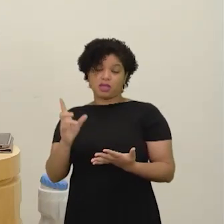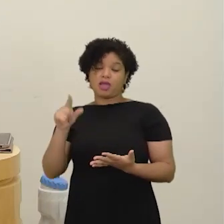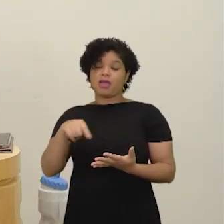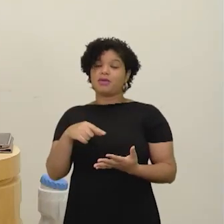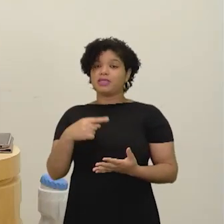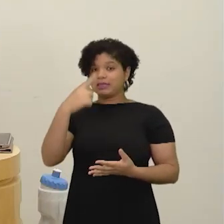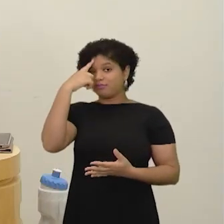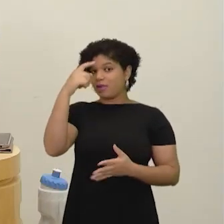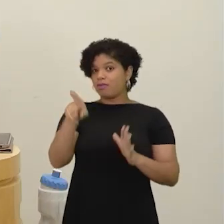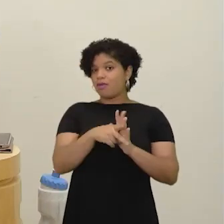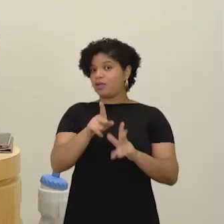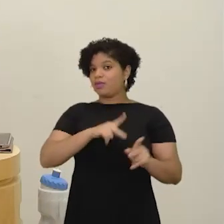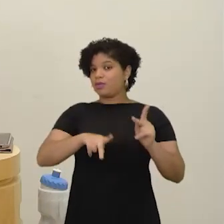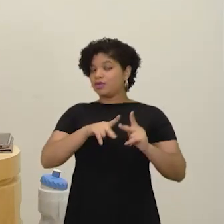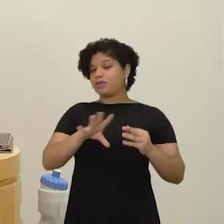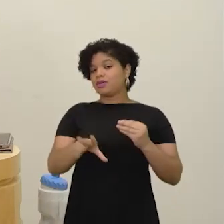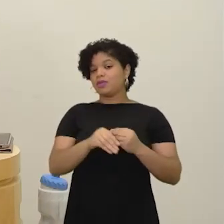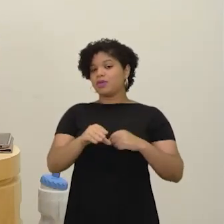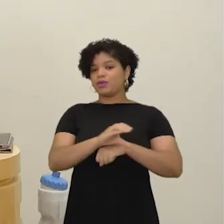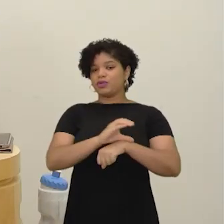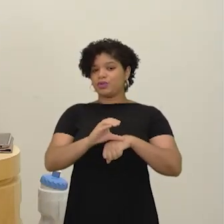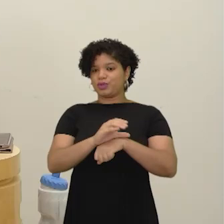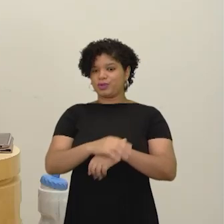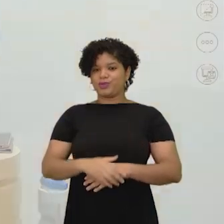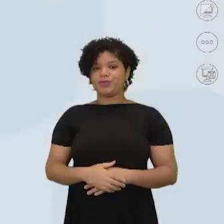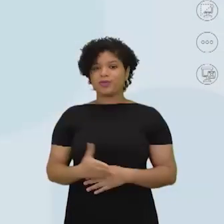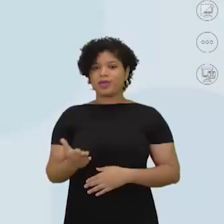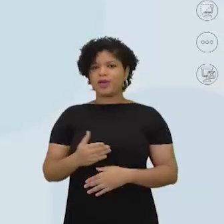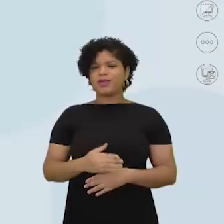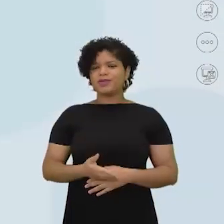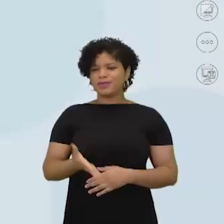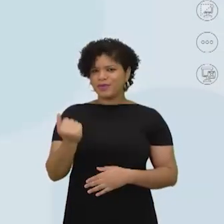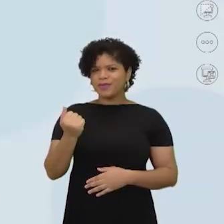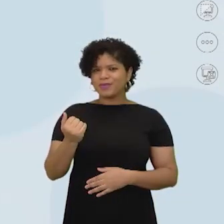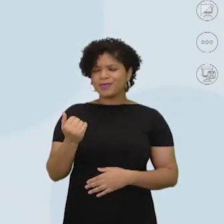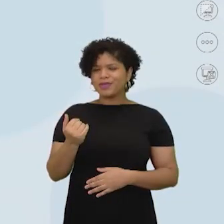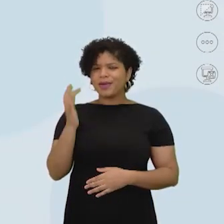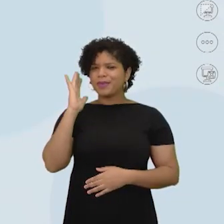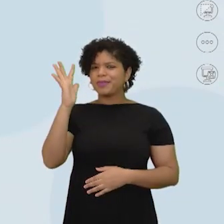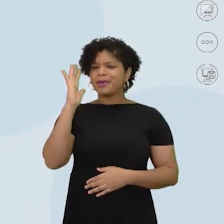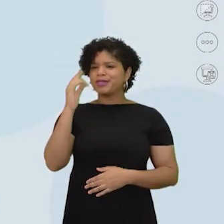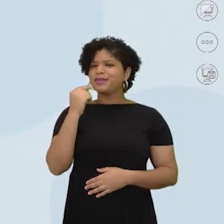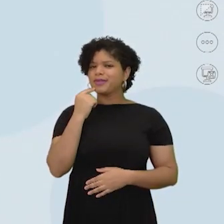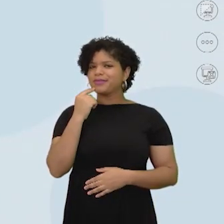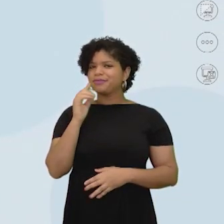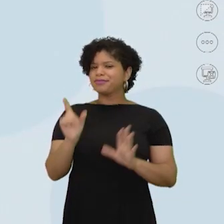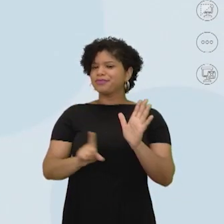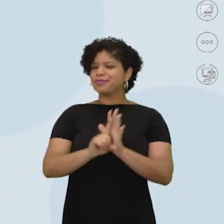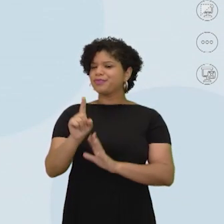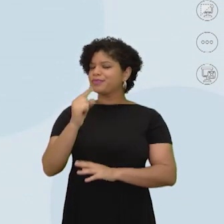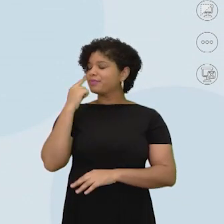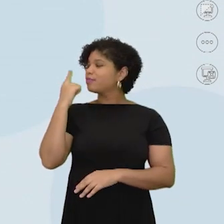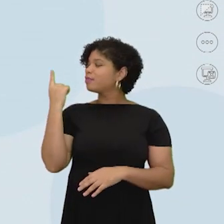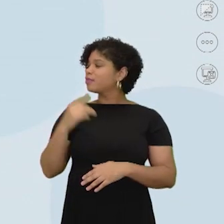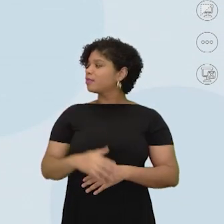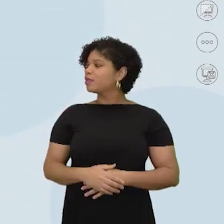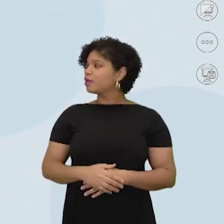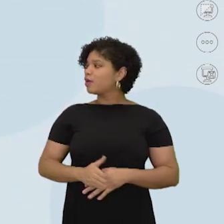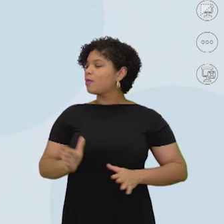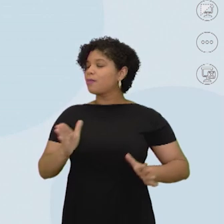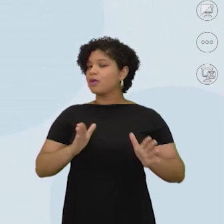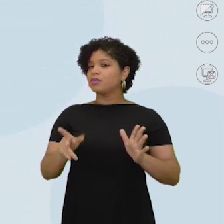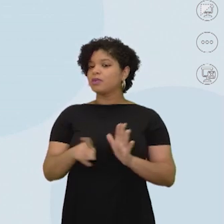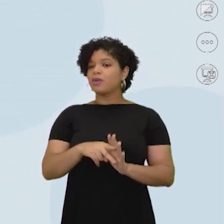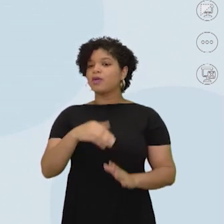E aí, eu vou deixar aqui para vocês uma questão para a gente começar a conversar, né? Qual era o regime político